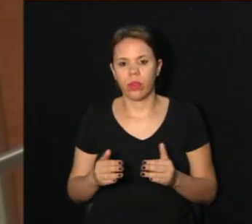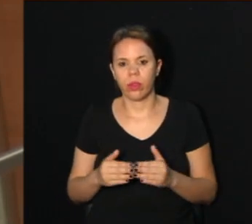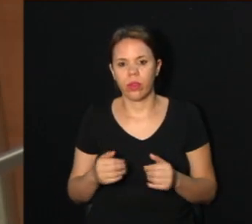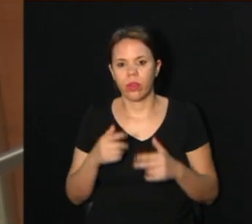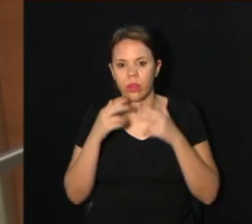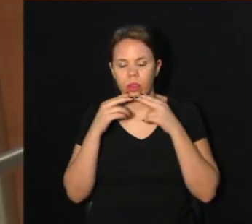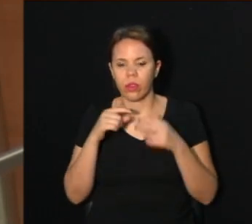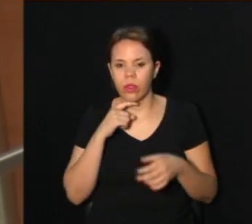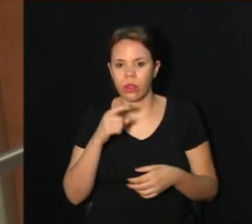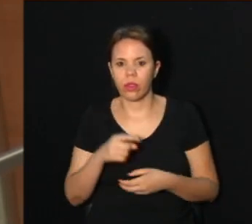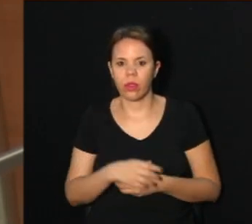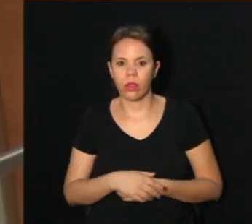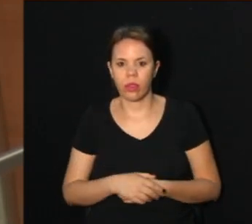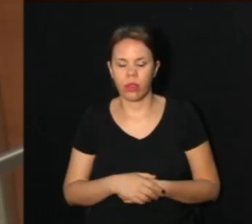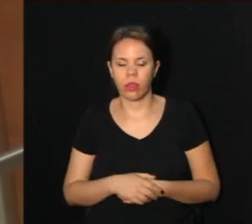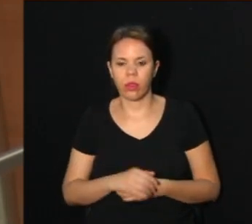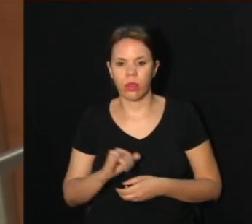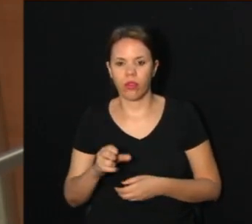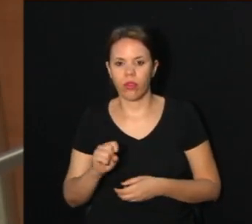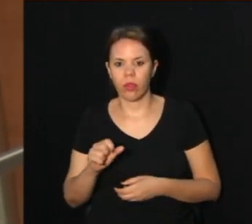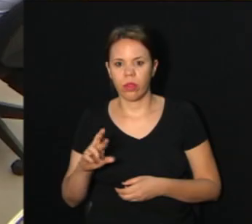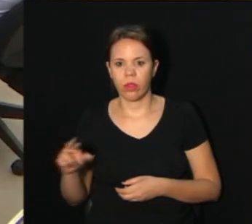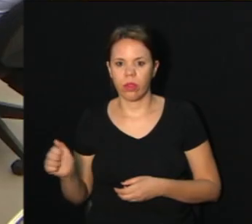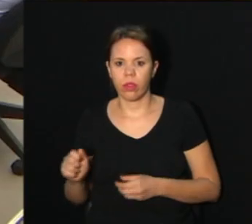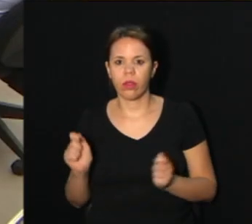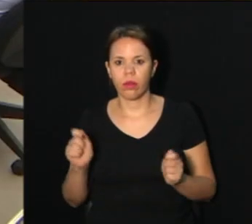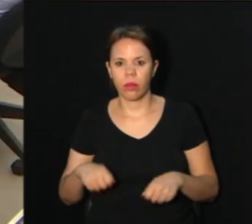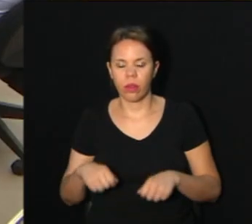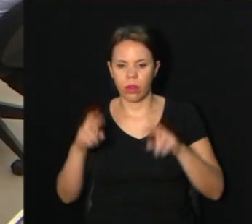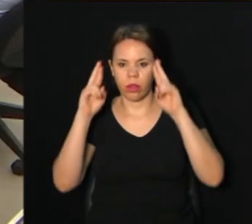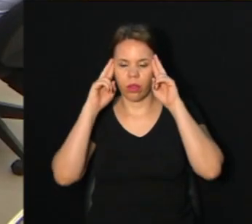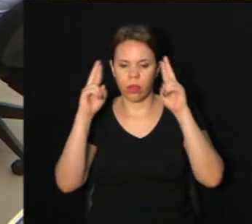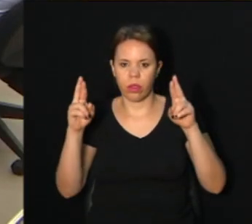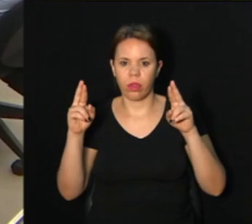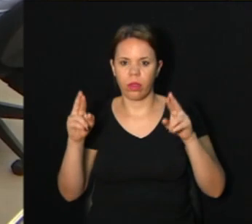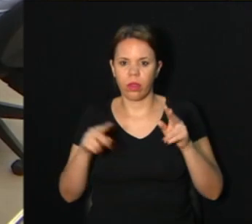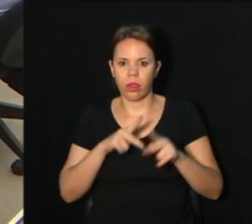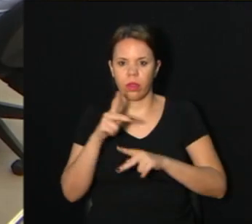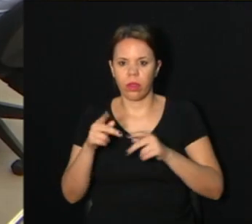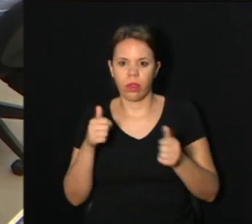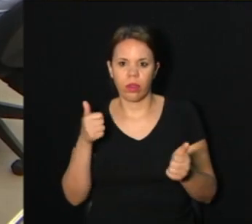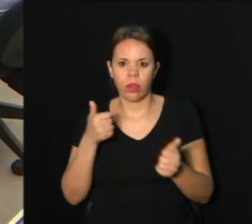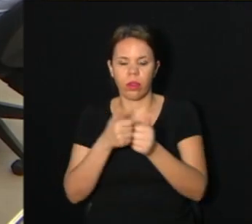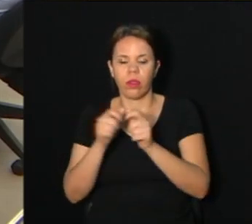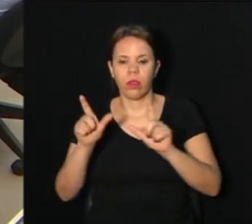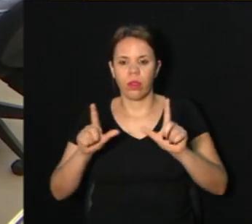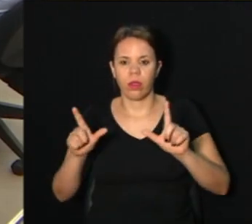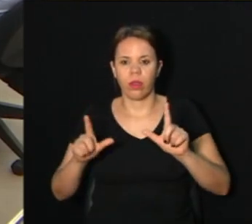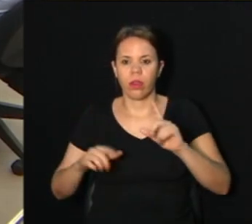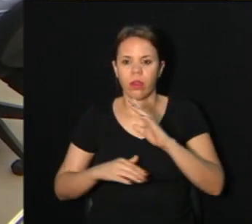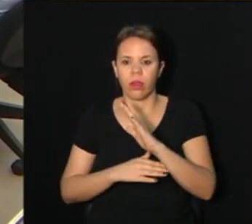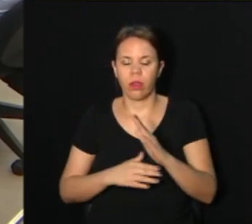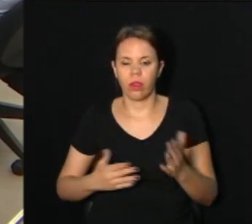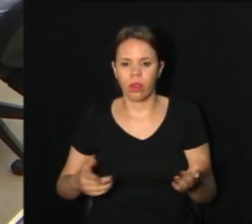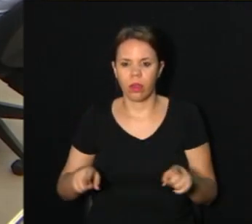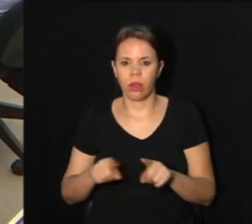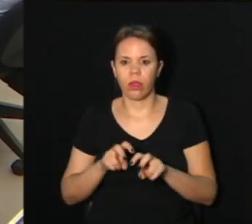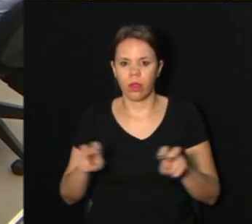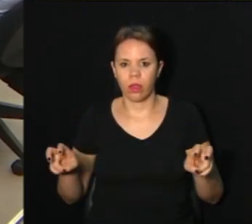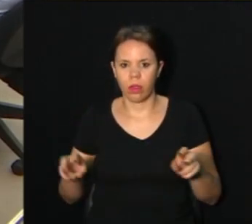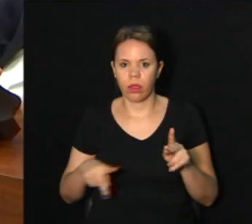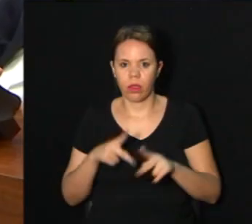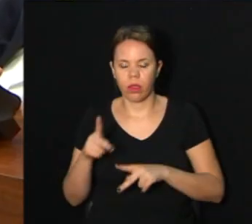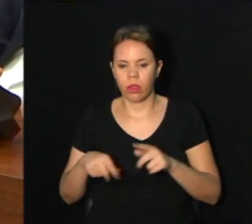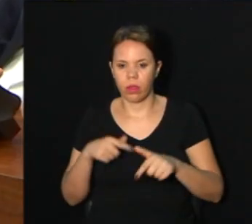para ninguém. Eu vou pedir para você, Jussara, se você puder, em respeito àqueles que nos acompanham pela TV Câmara, aos presentes, à mesa e